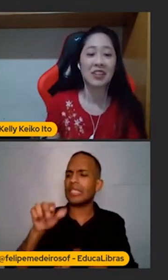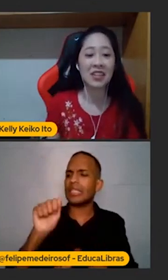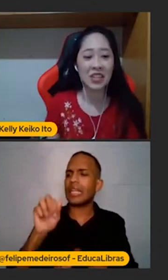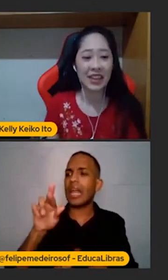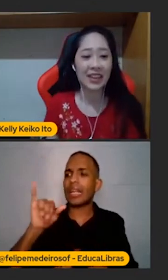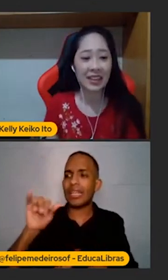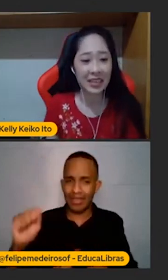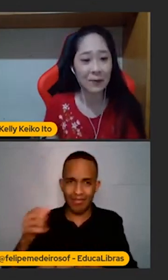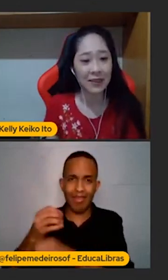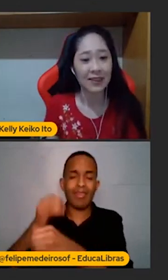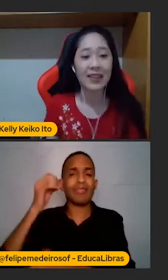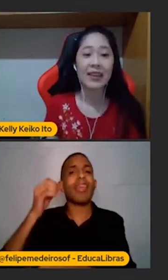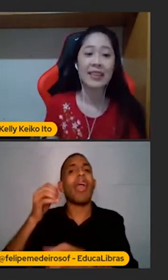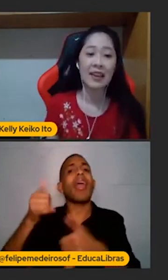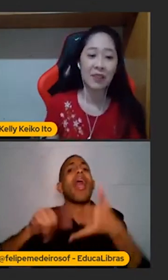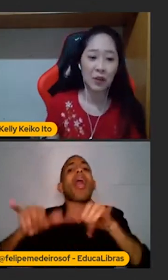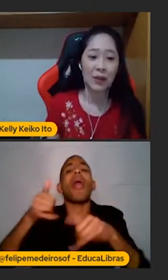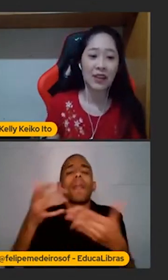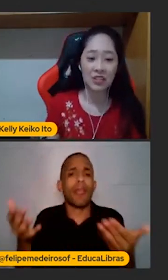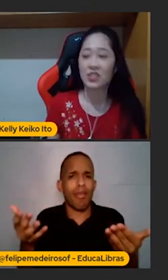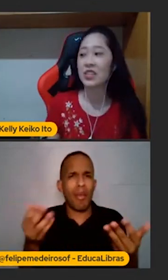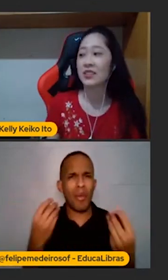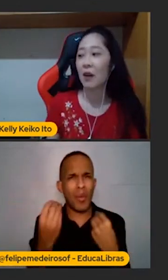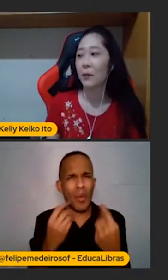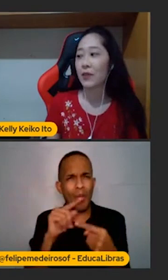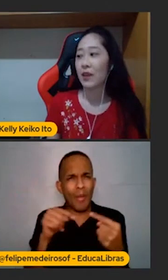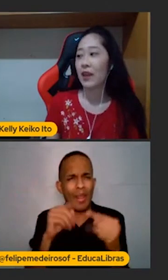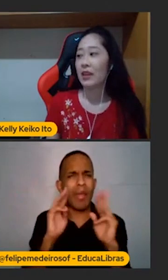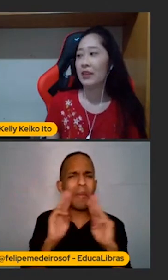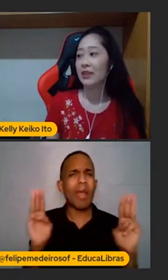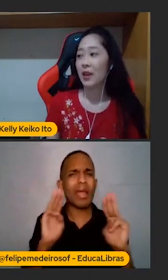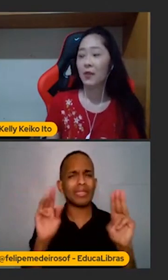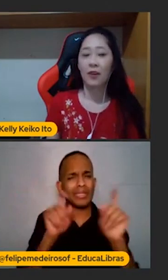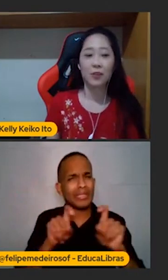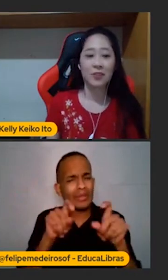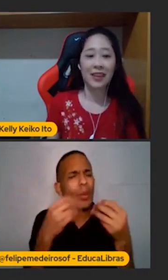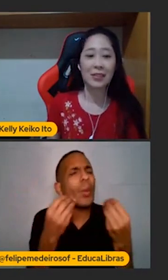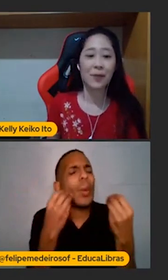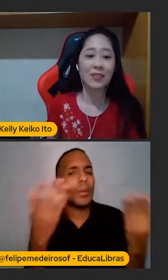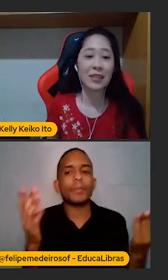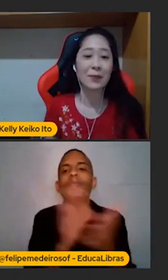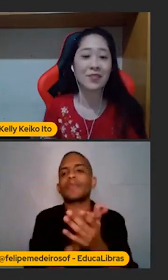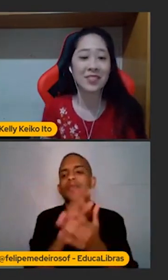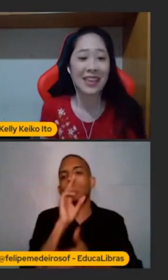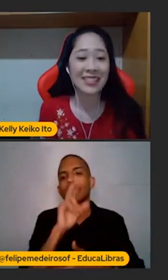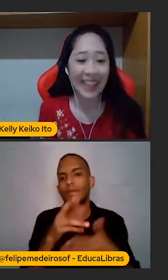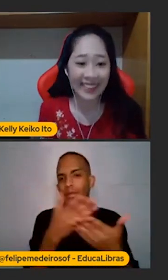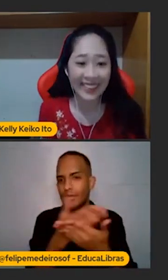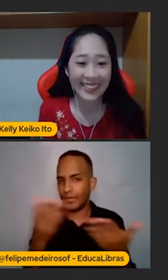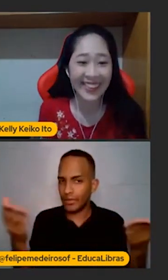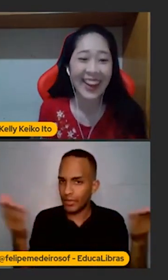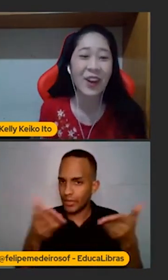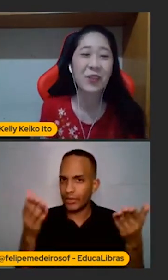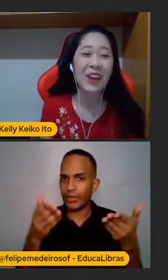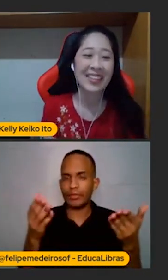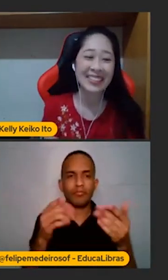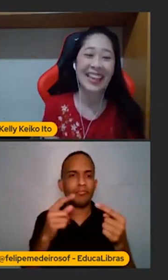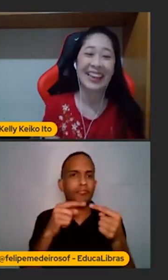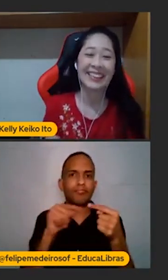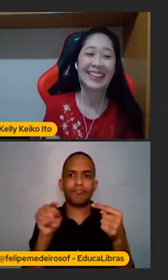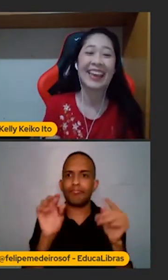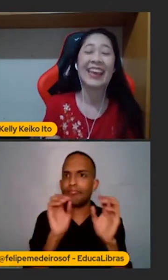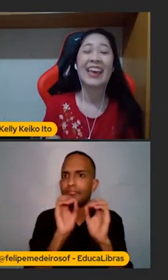agregar para gente que a engenharia química tem a ver com marca de digital então eu trouxe a resposta aqui para vocês nada